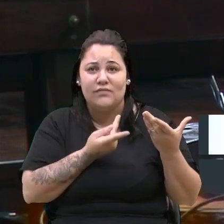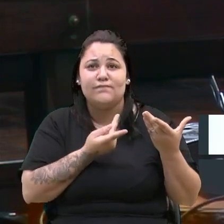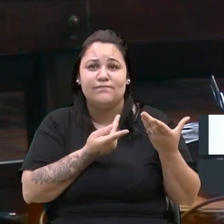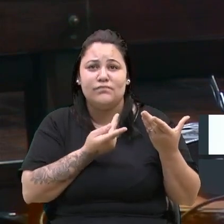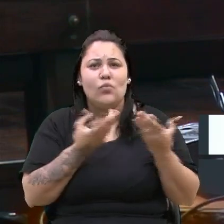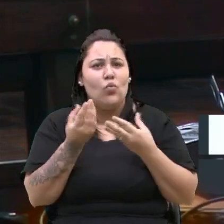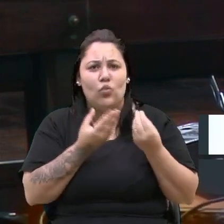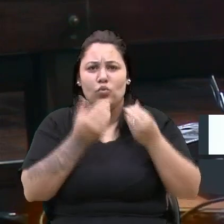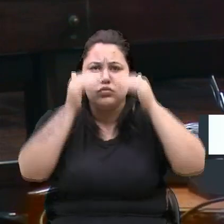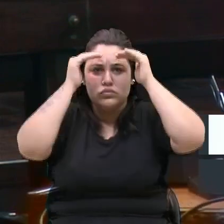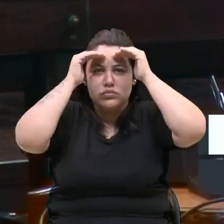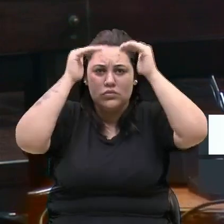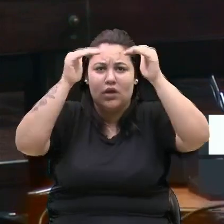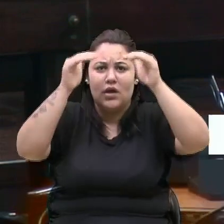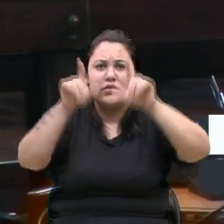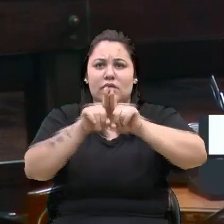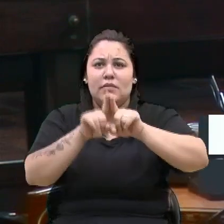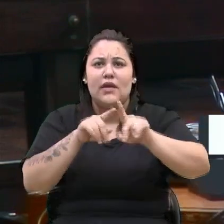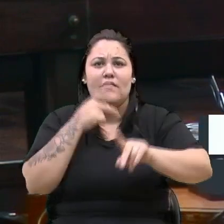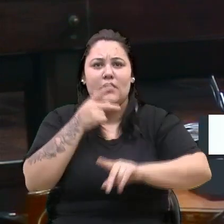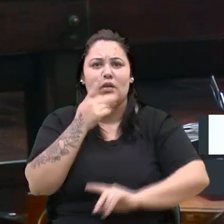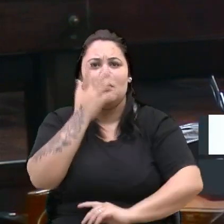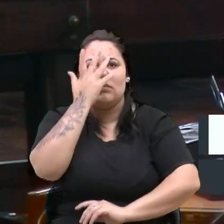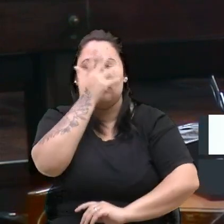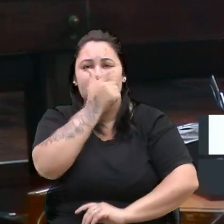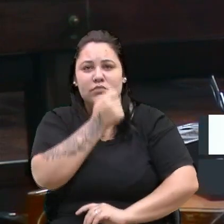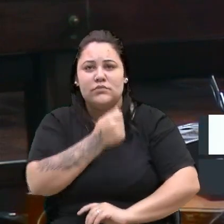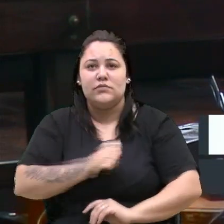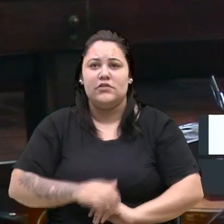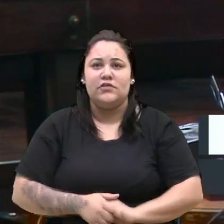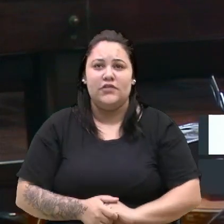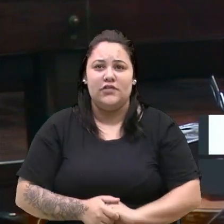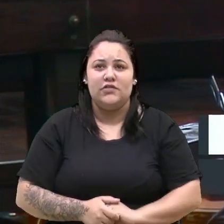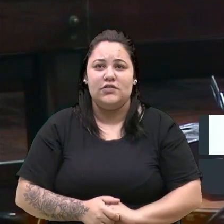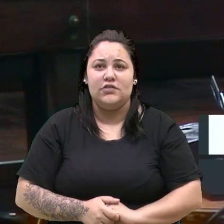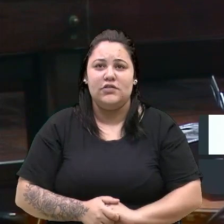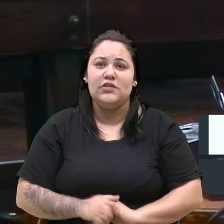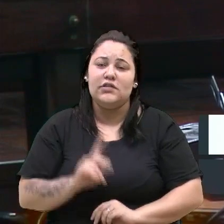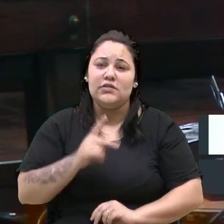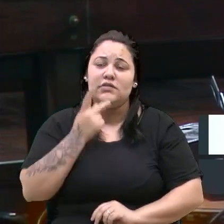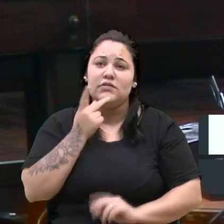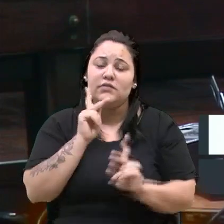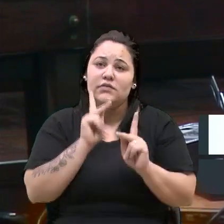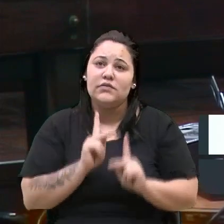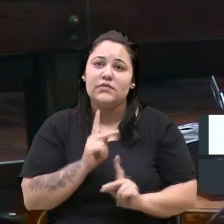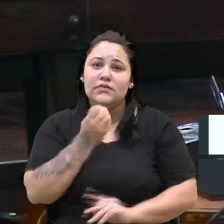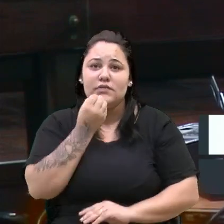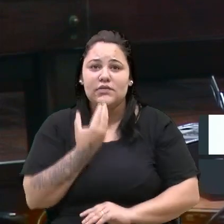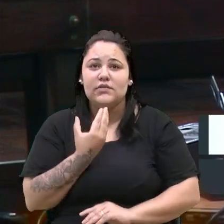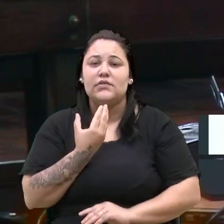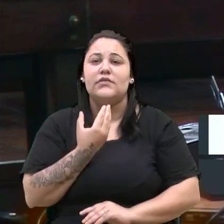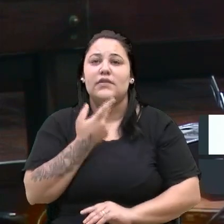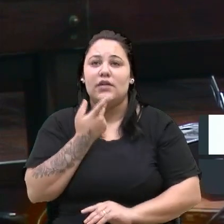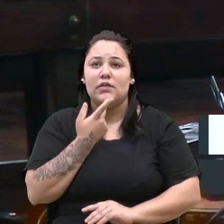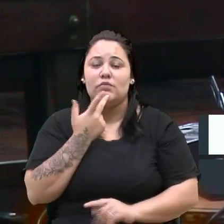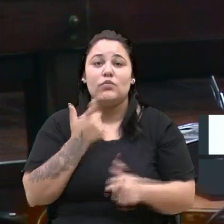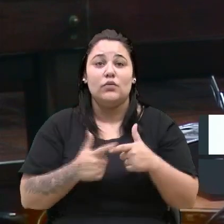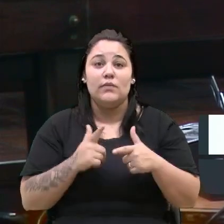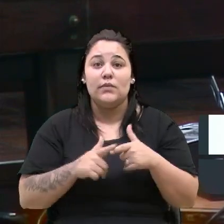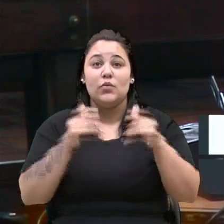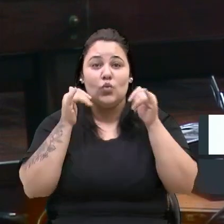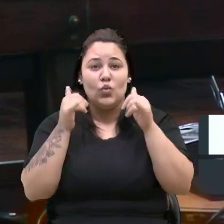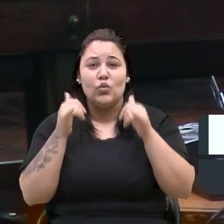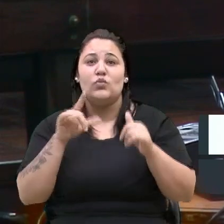uma educação, né? Falando bonito, as pessoas falando bem, falar no ônibus, né? Aquele problema do ônibus que tem